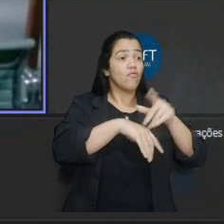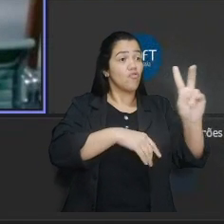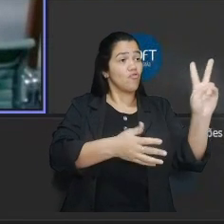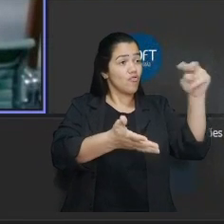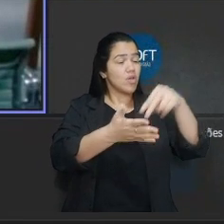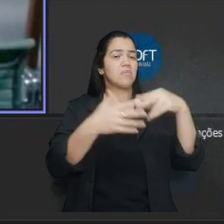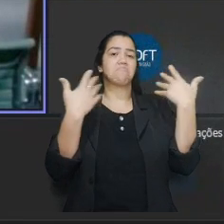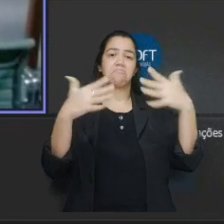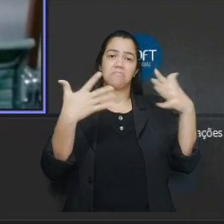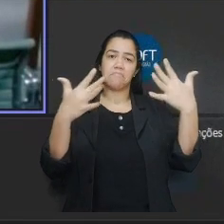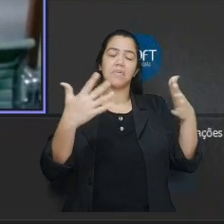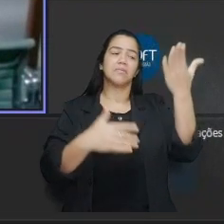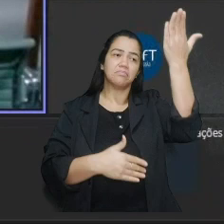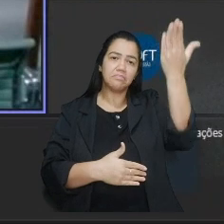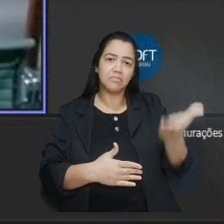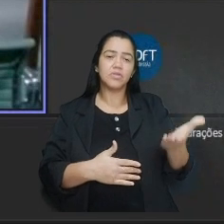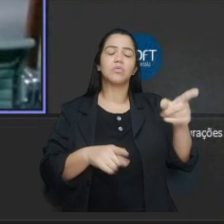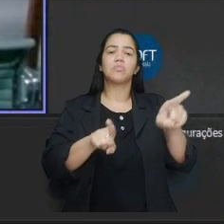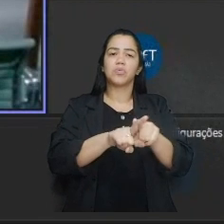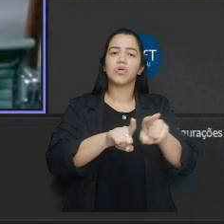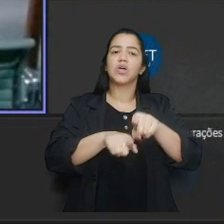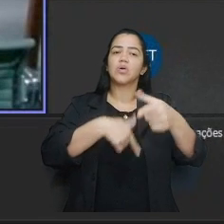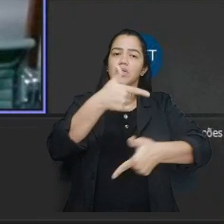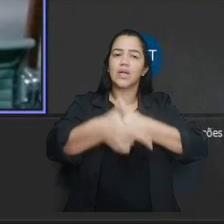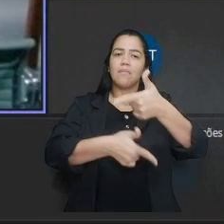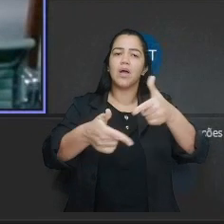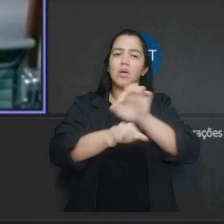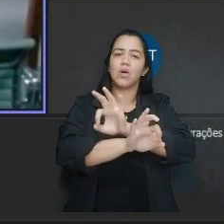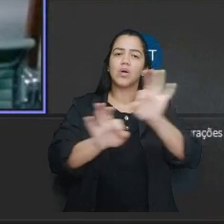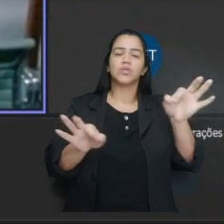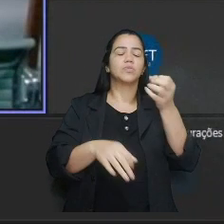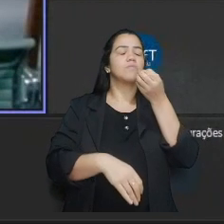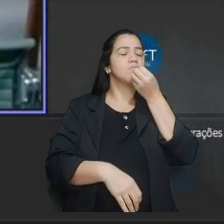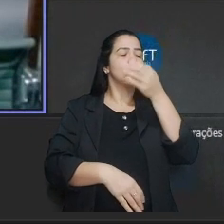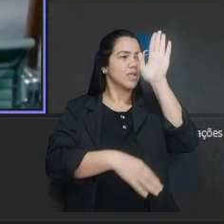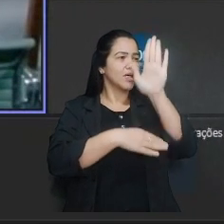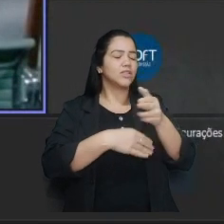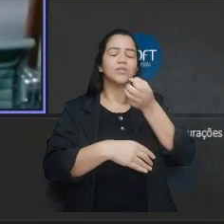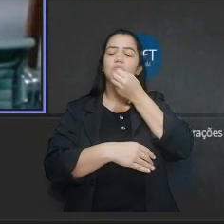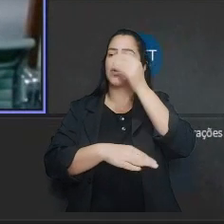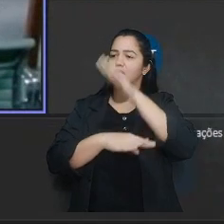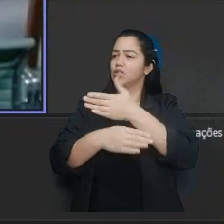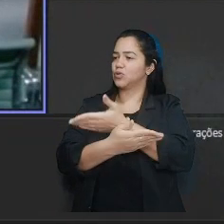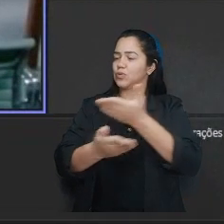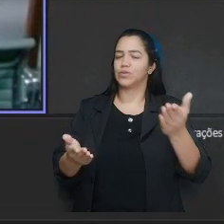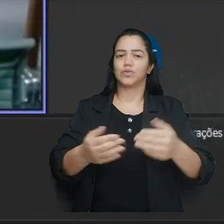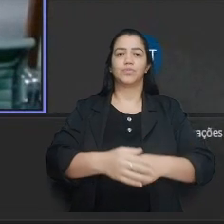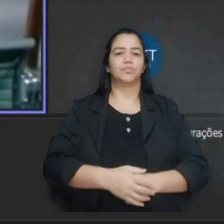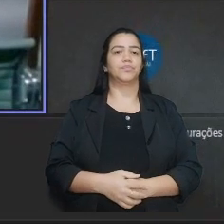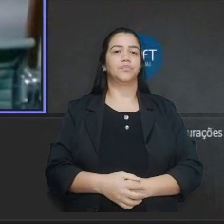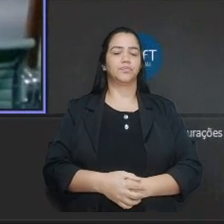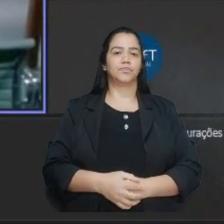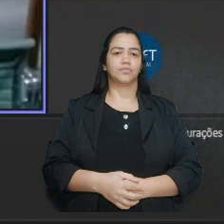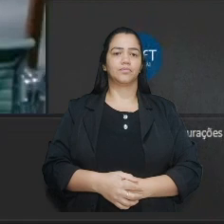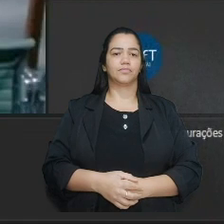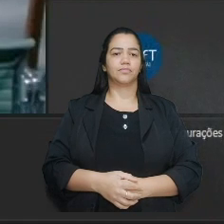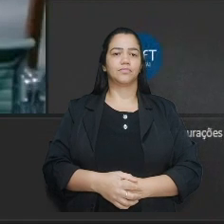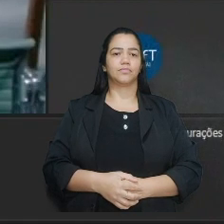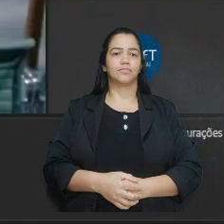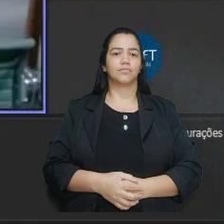inicial contrária, Vossa Excelência foi fundamental, aqui eu parabenizo novamente, desejo a senhora um excelente trabalho, uma boa tarde. Obrigada, boa tarde a